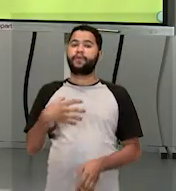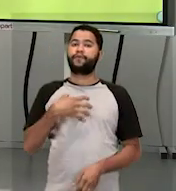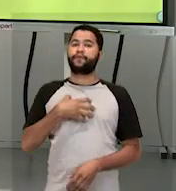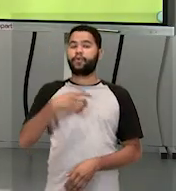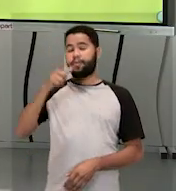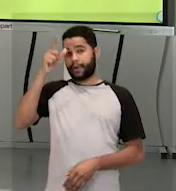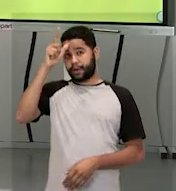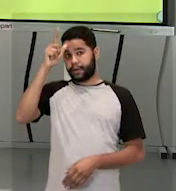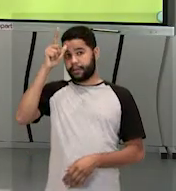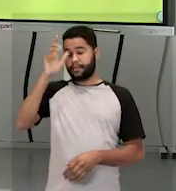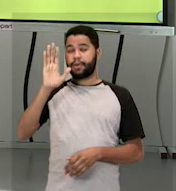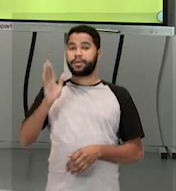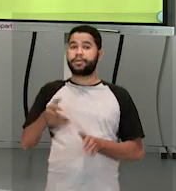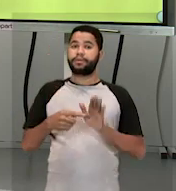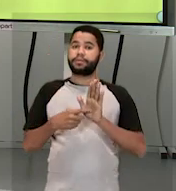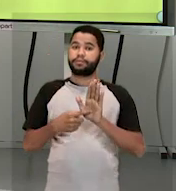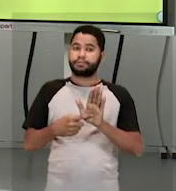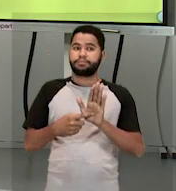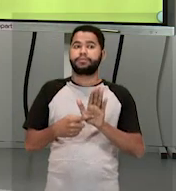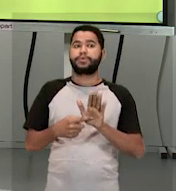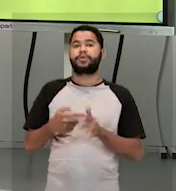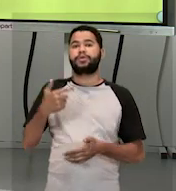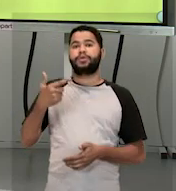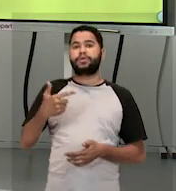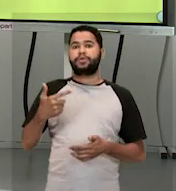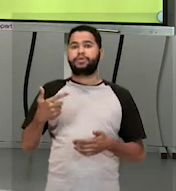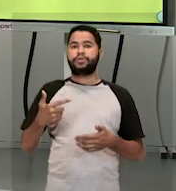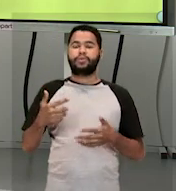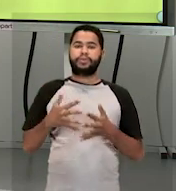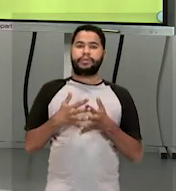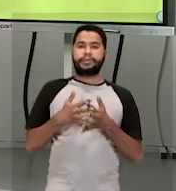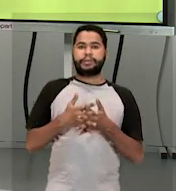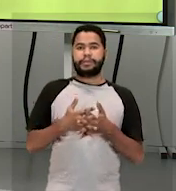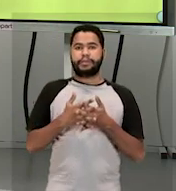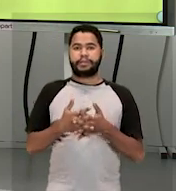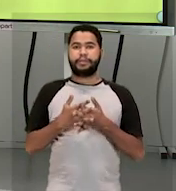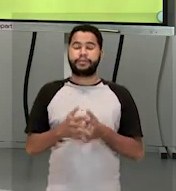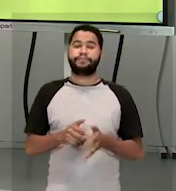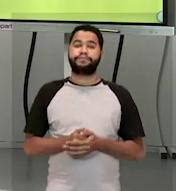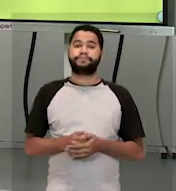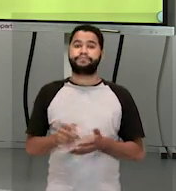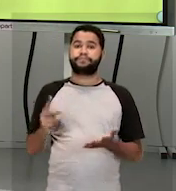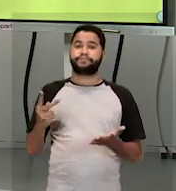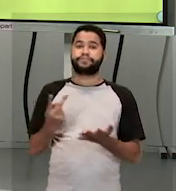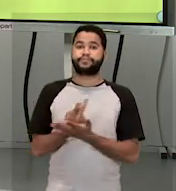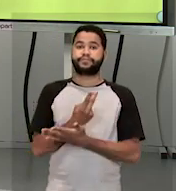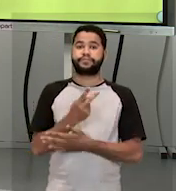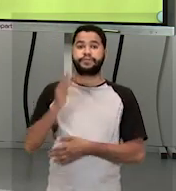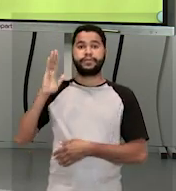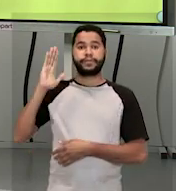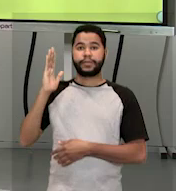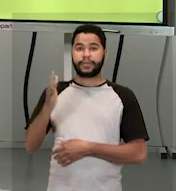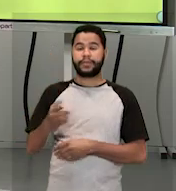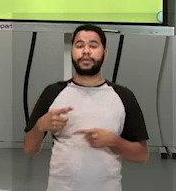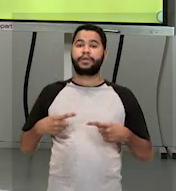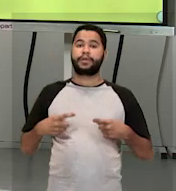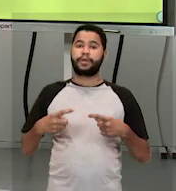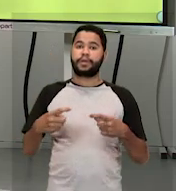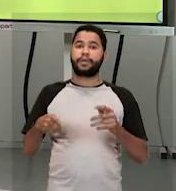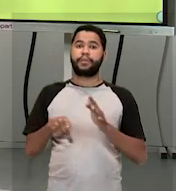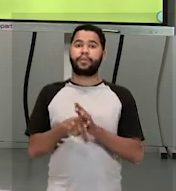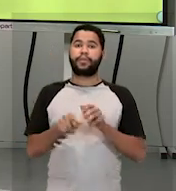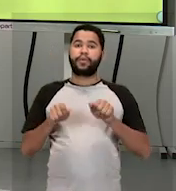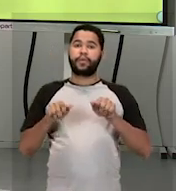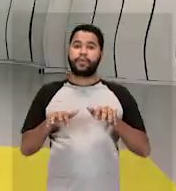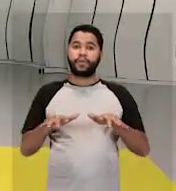Alemanha já se apresenta nesse segundo conflito, né? A causa direta da guerra, expansionismo